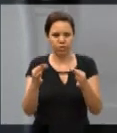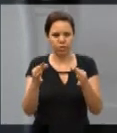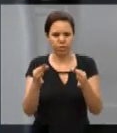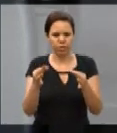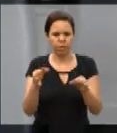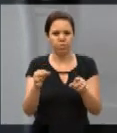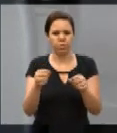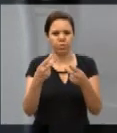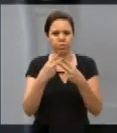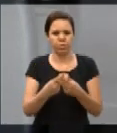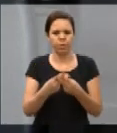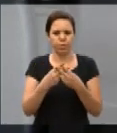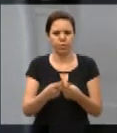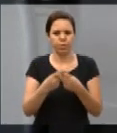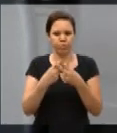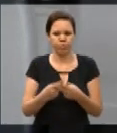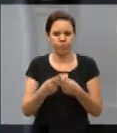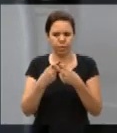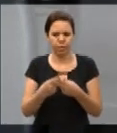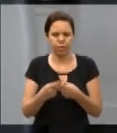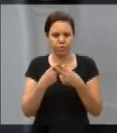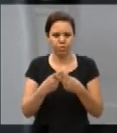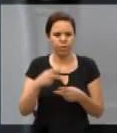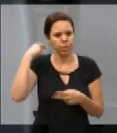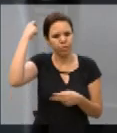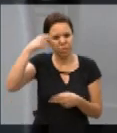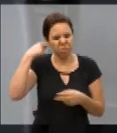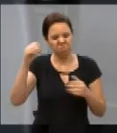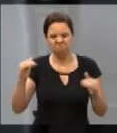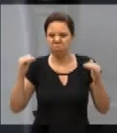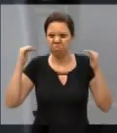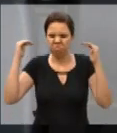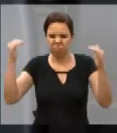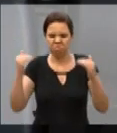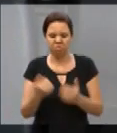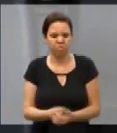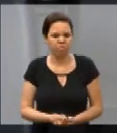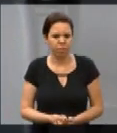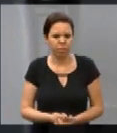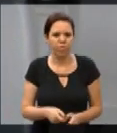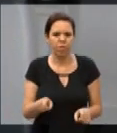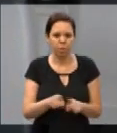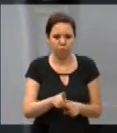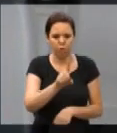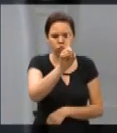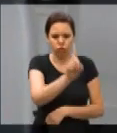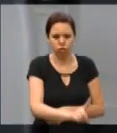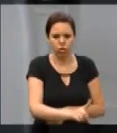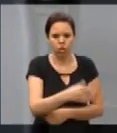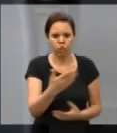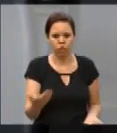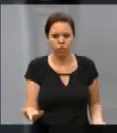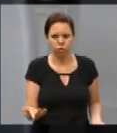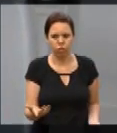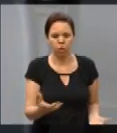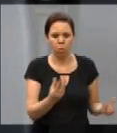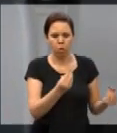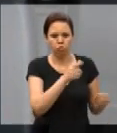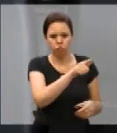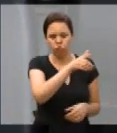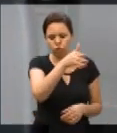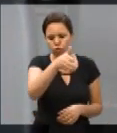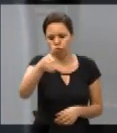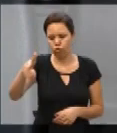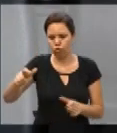um nível de paciência para os atores muito grande, né? E para ele também. Muitos lugares assim, quando você